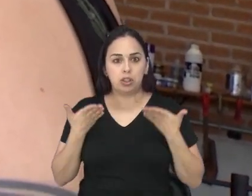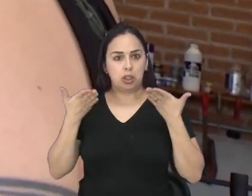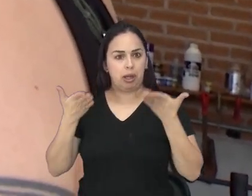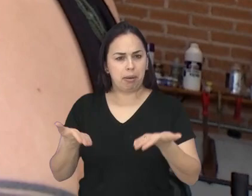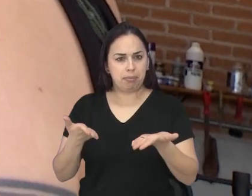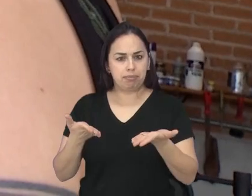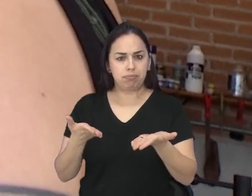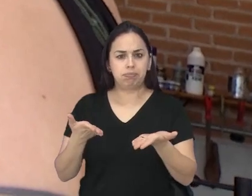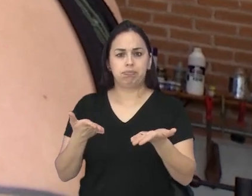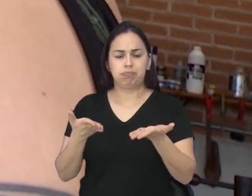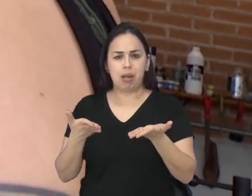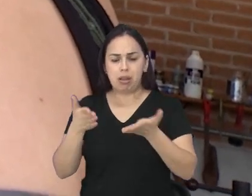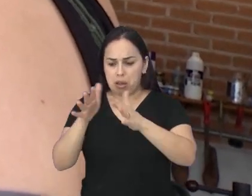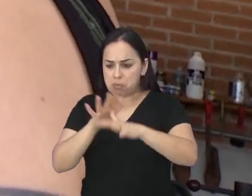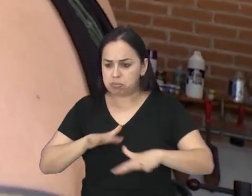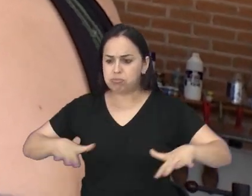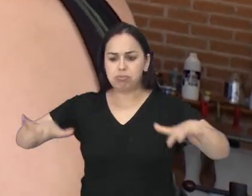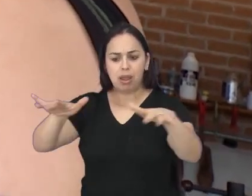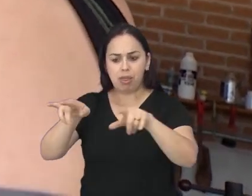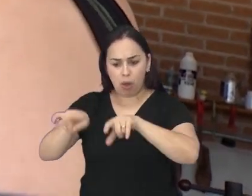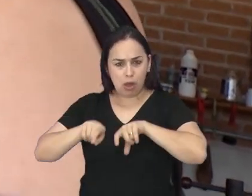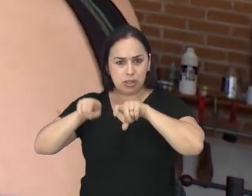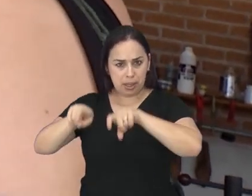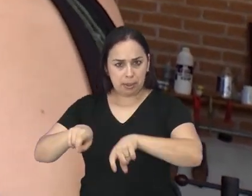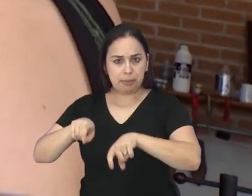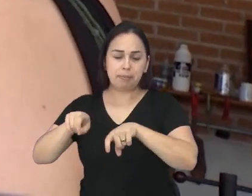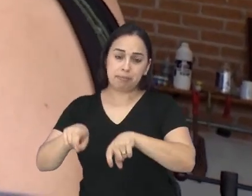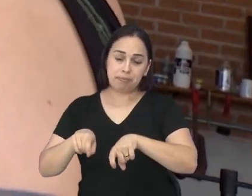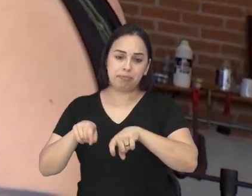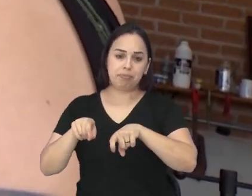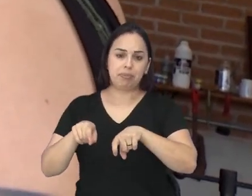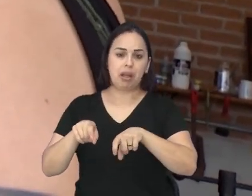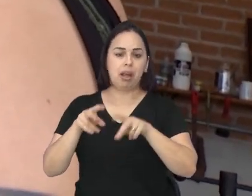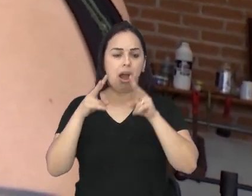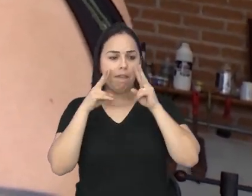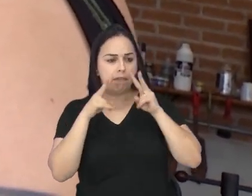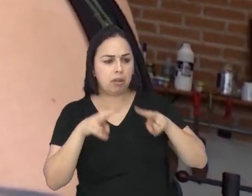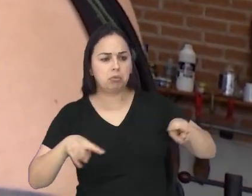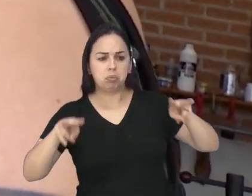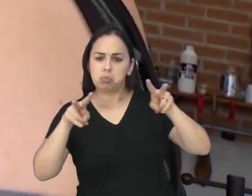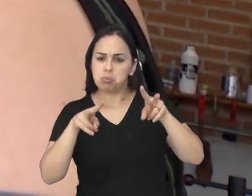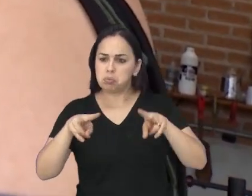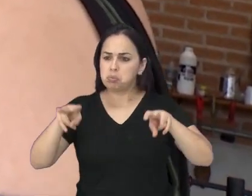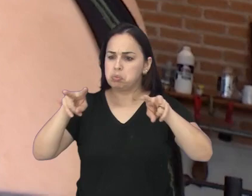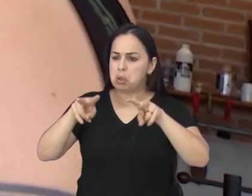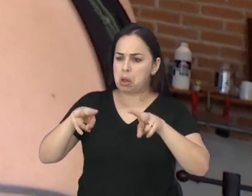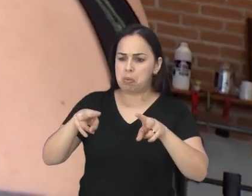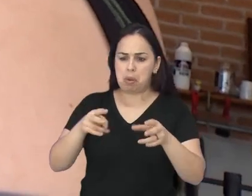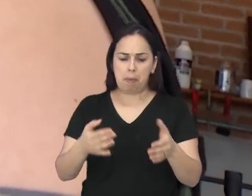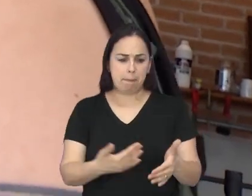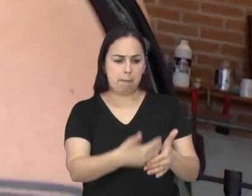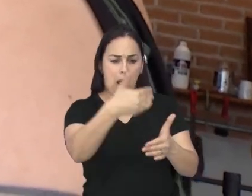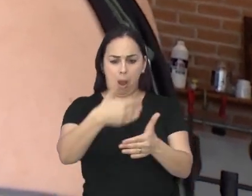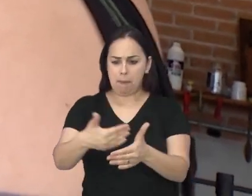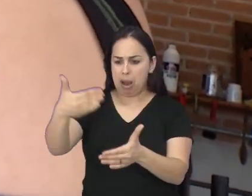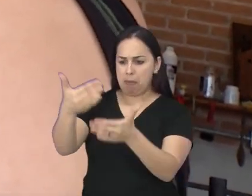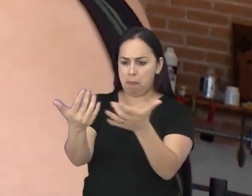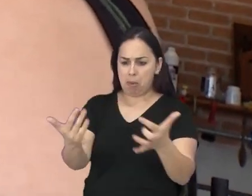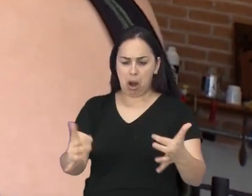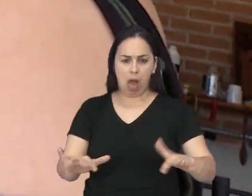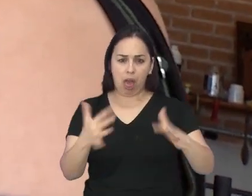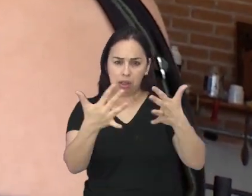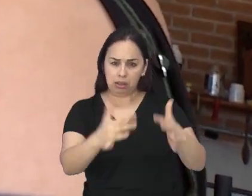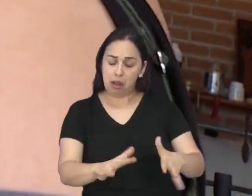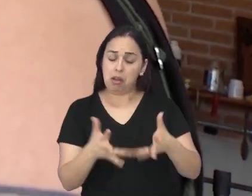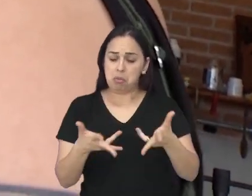chegou, né, na propriedade, vimos uns escombros, vimos tudo meio caído, tijolos, um pouco de telha, um